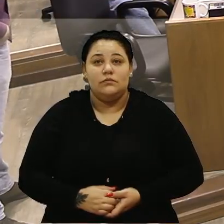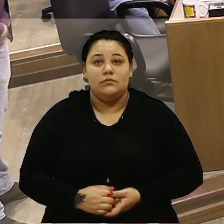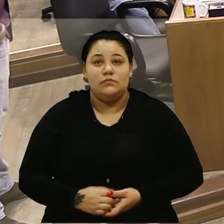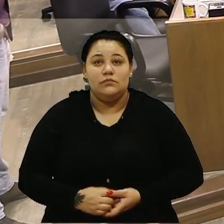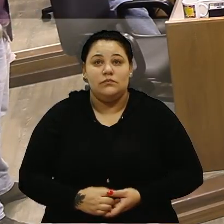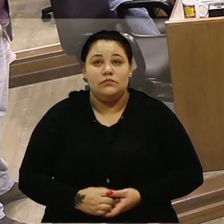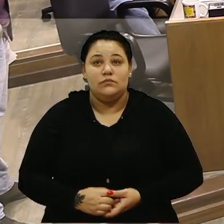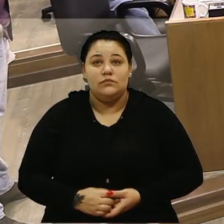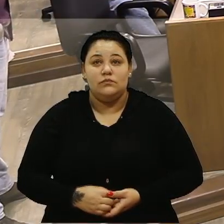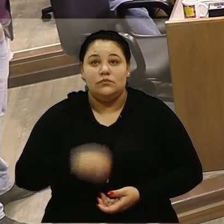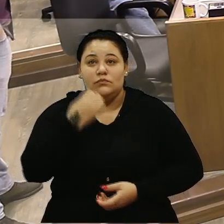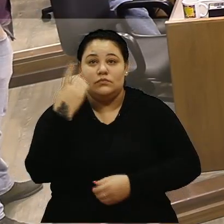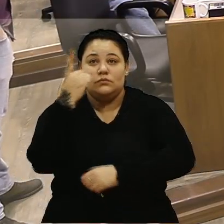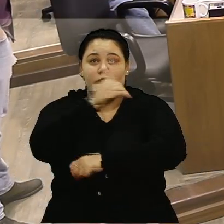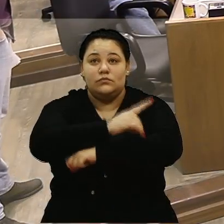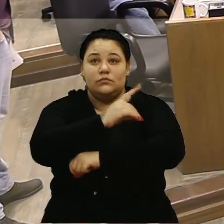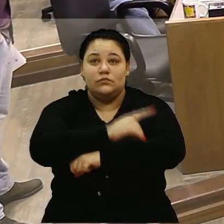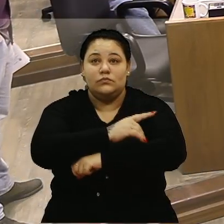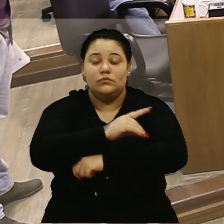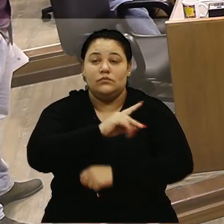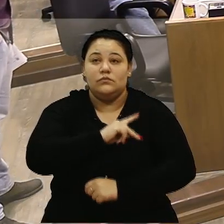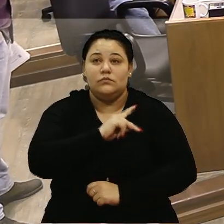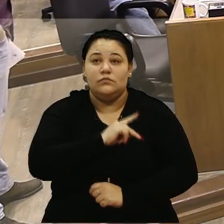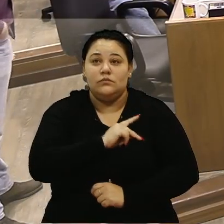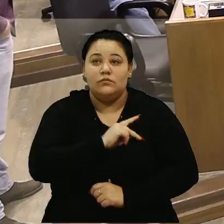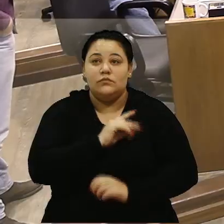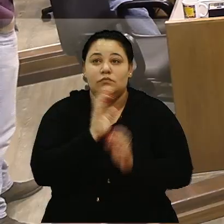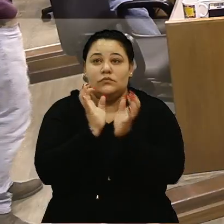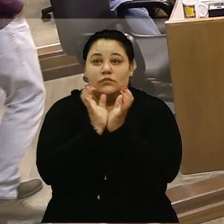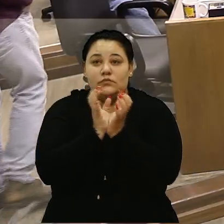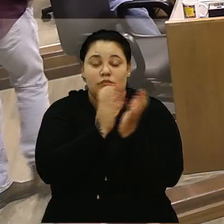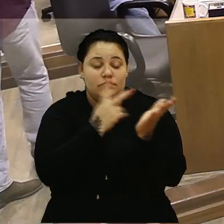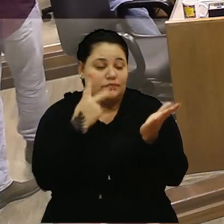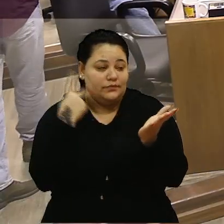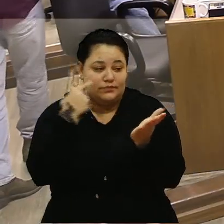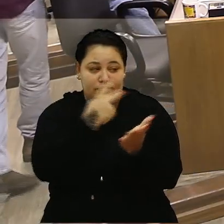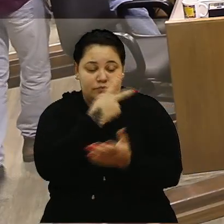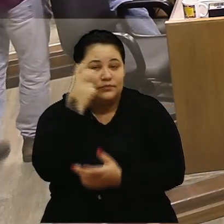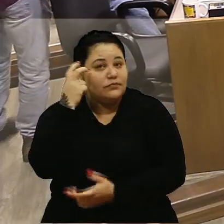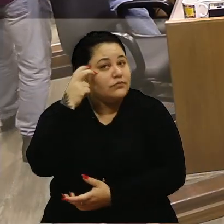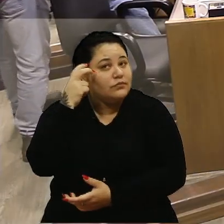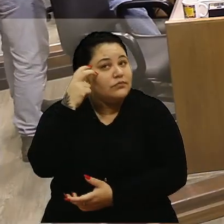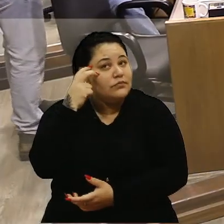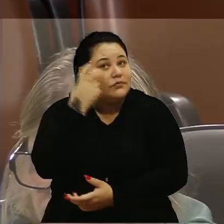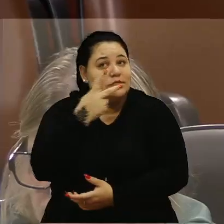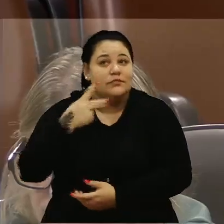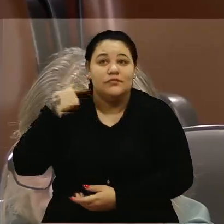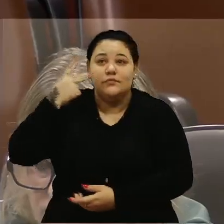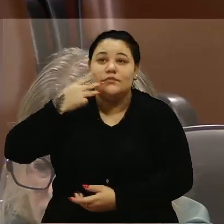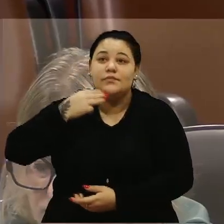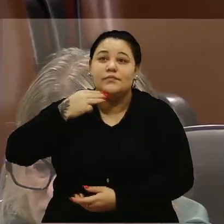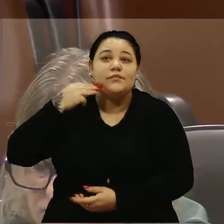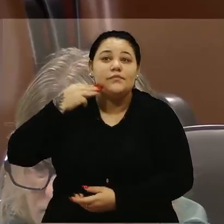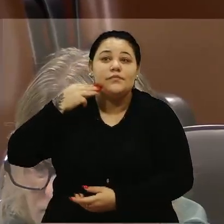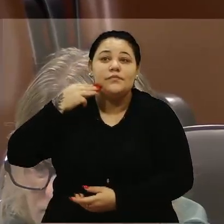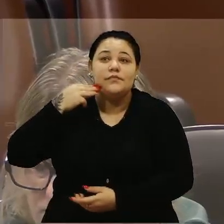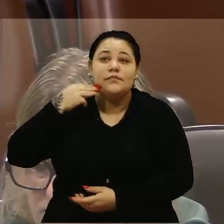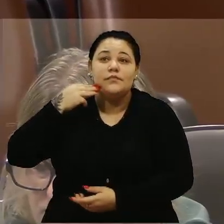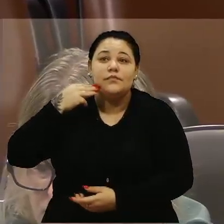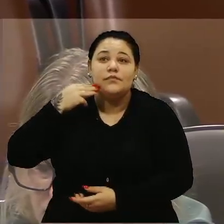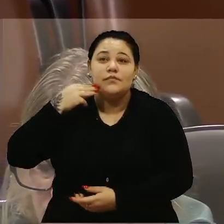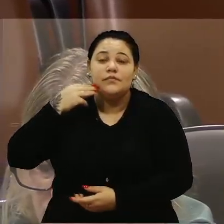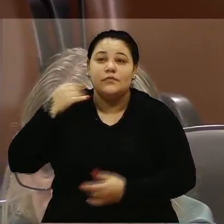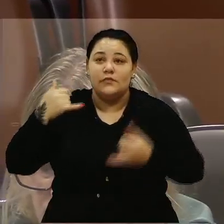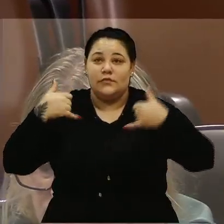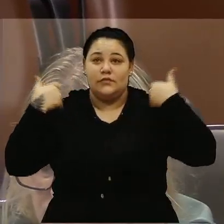colegas vereadores. Os parabéns, vereador Fantinel, vereadora Marisol. Já que o aniversário de vocês era no feriado,